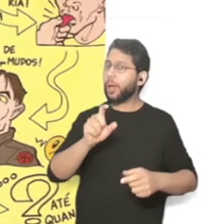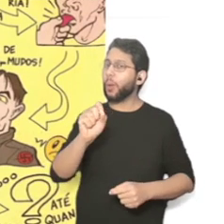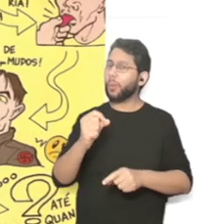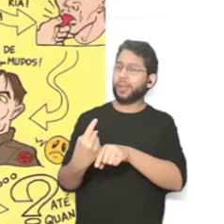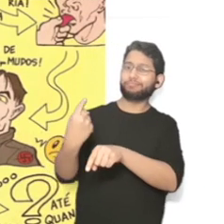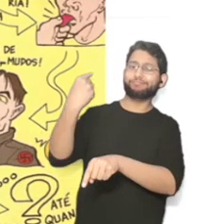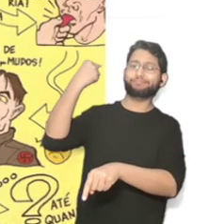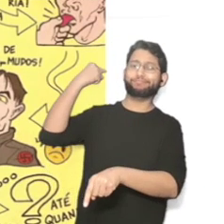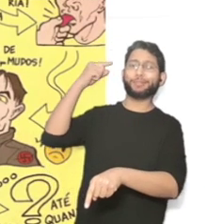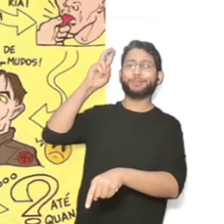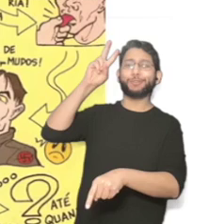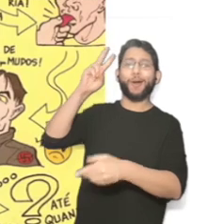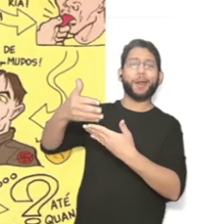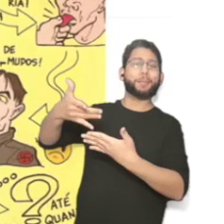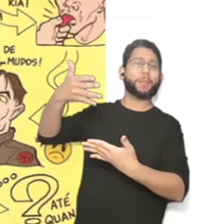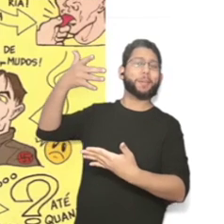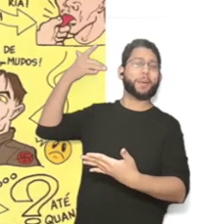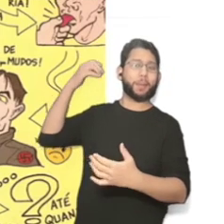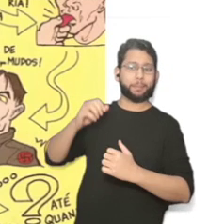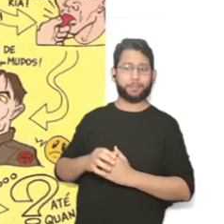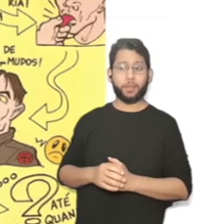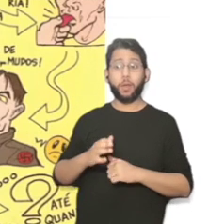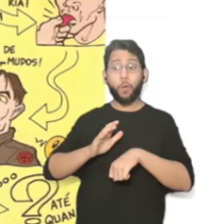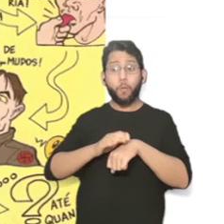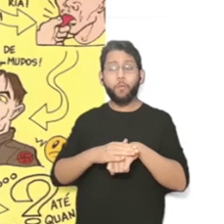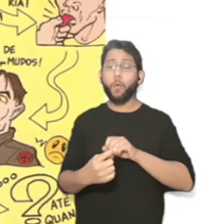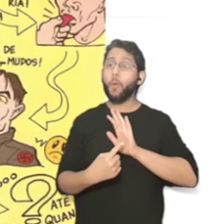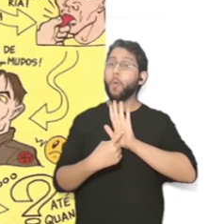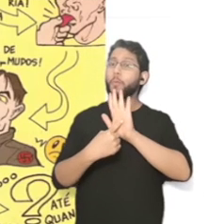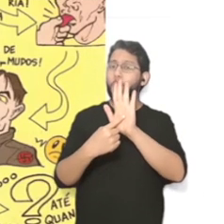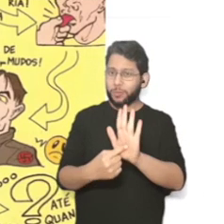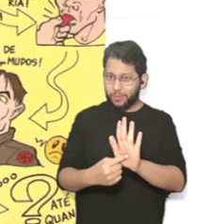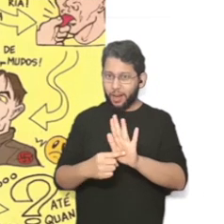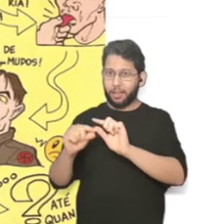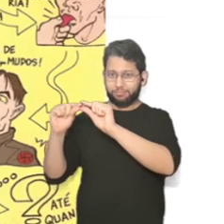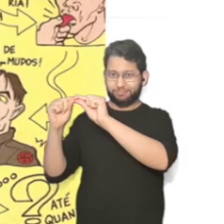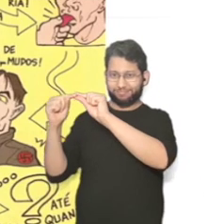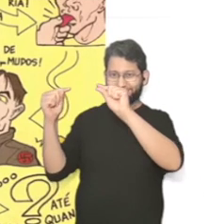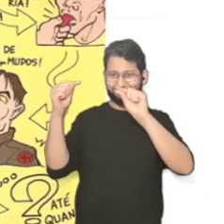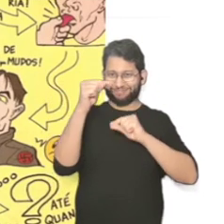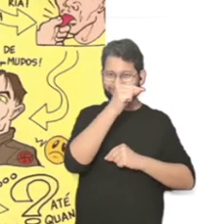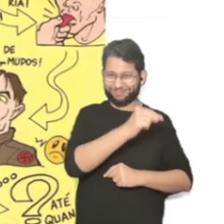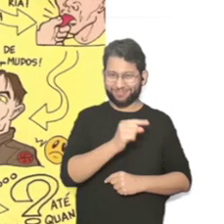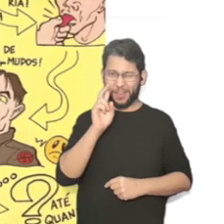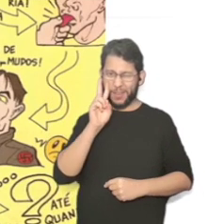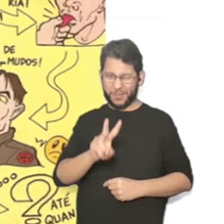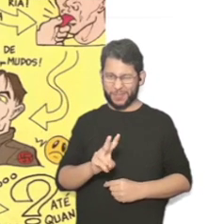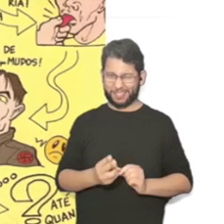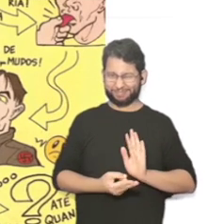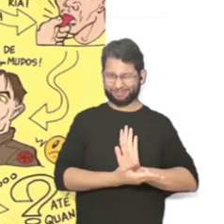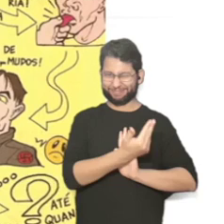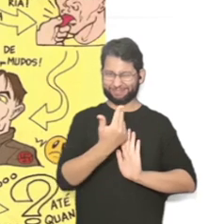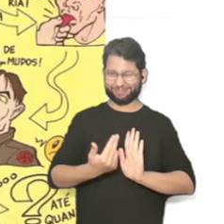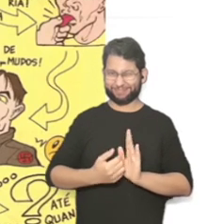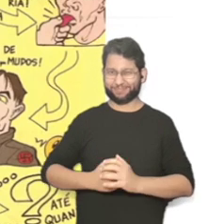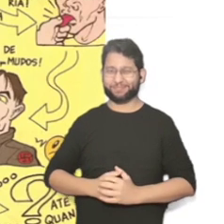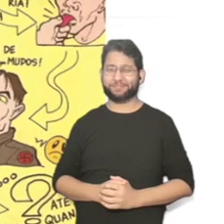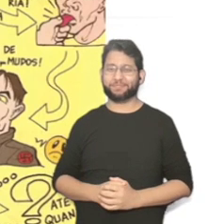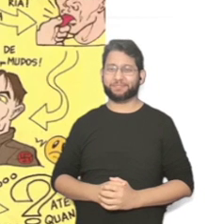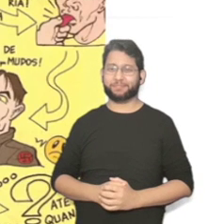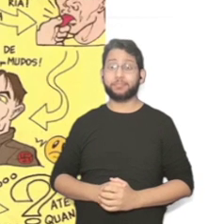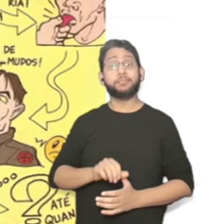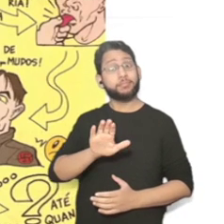surdos. Para isso, eu trouxe aqui uma imagem de uma linha do tempo feita por Kojima Segawa. Nela, a gente relembra um pouquinho que